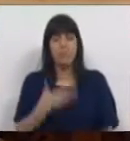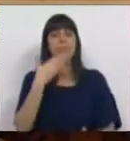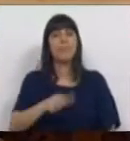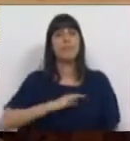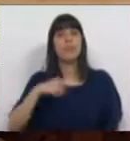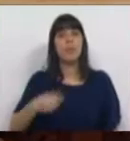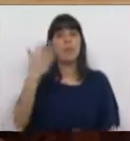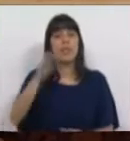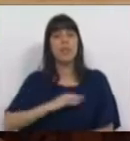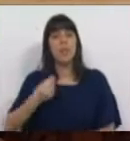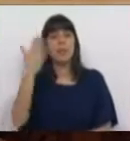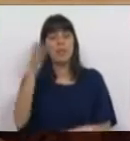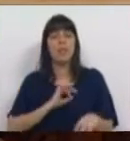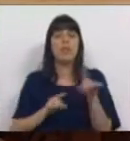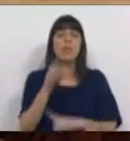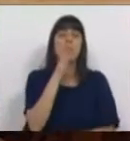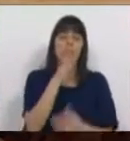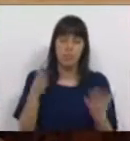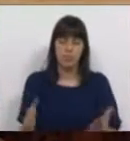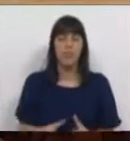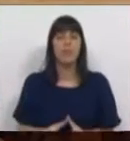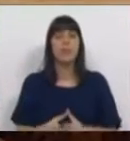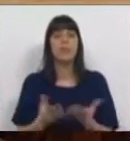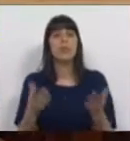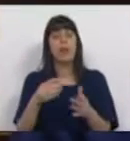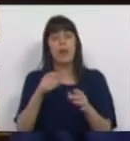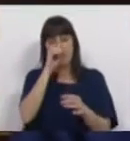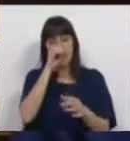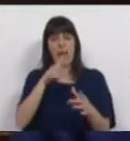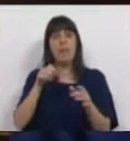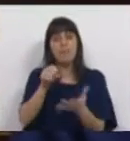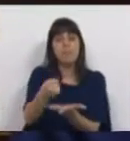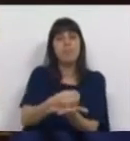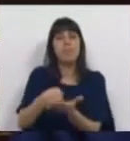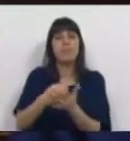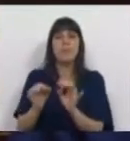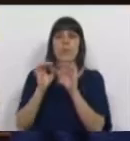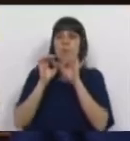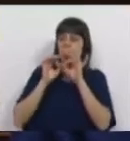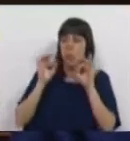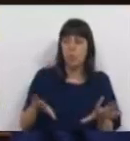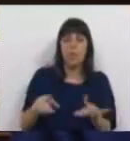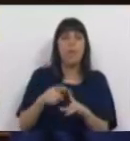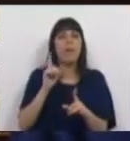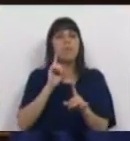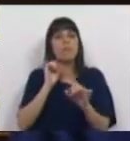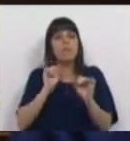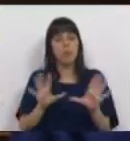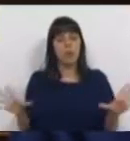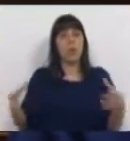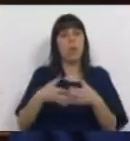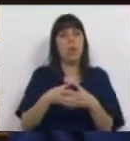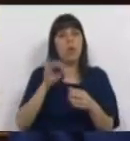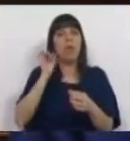Obrigado, Sr. Presidente. Sr. Presidente, senhoras e senhores deputados. Os baldios são terrenos comunitários, bens de natureza